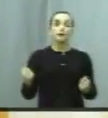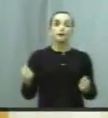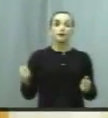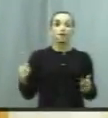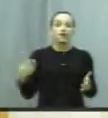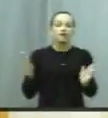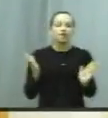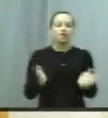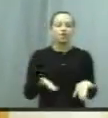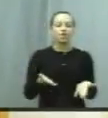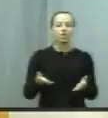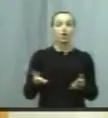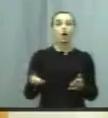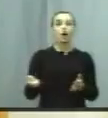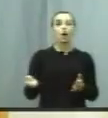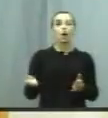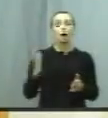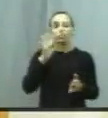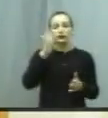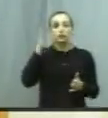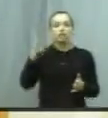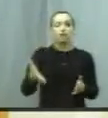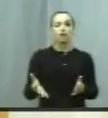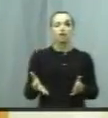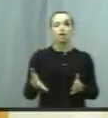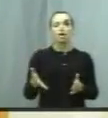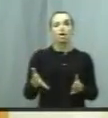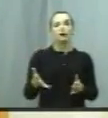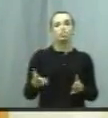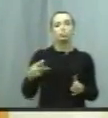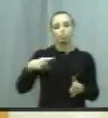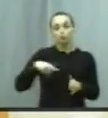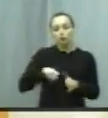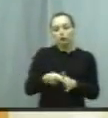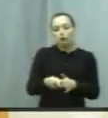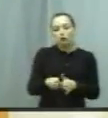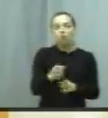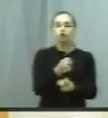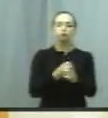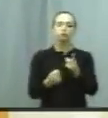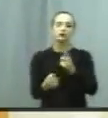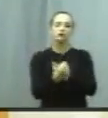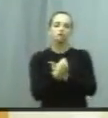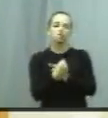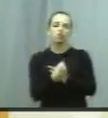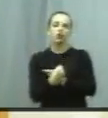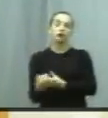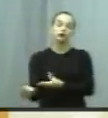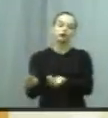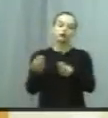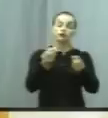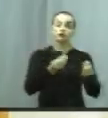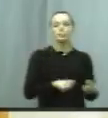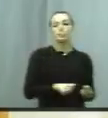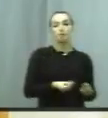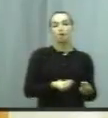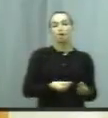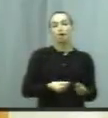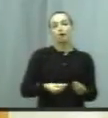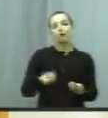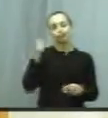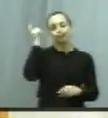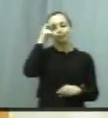social de solidariedade que recebe muita doação também alguns kits estão sendo montados mas eu penso que